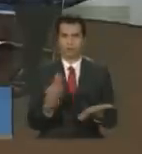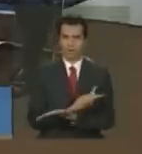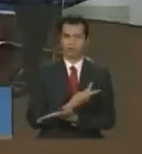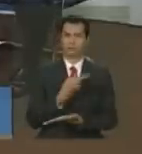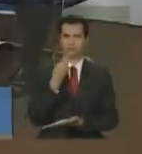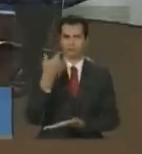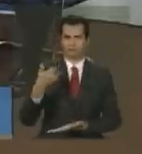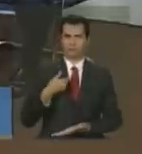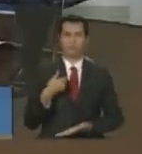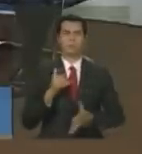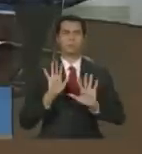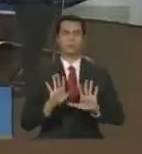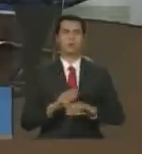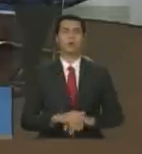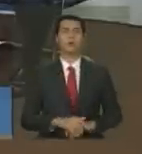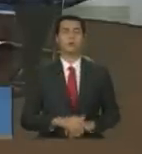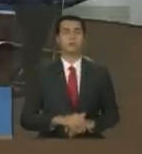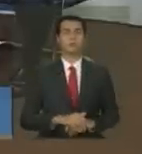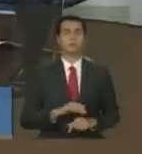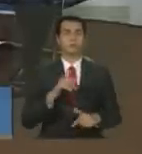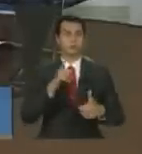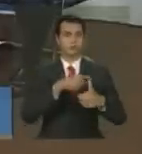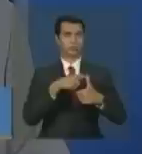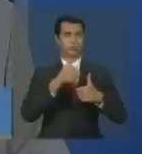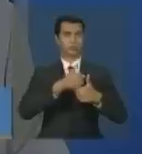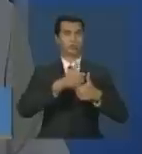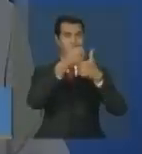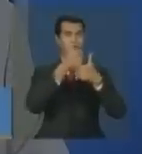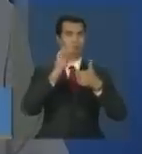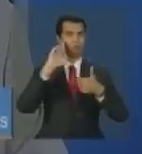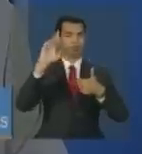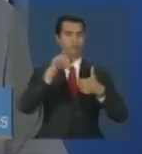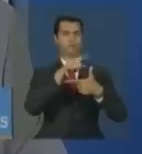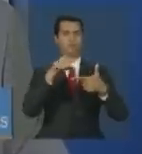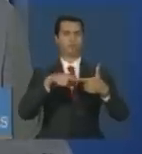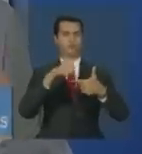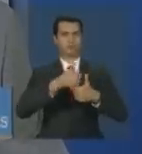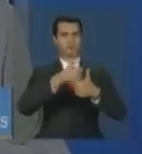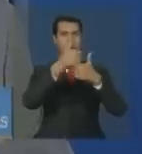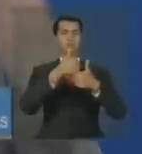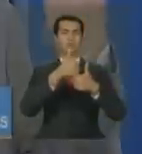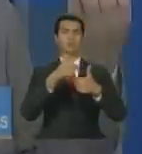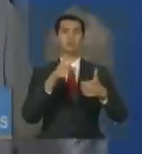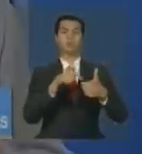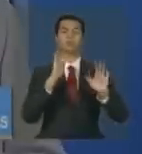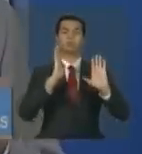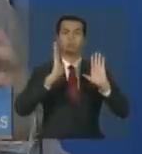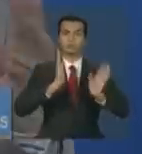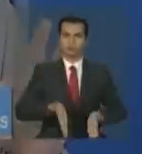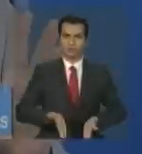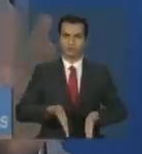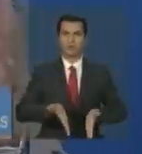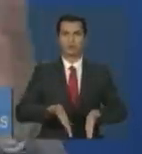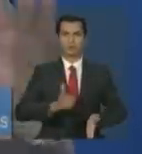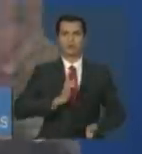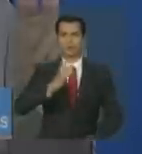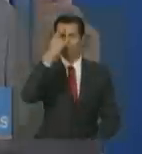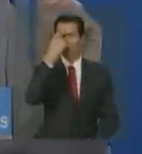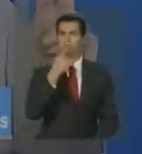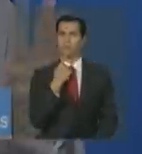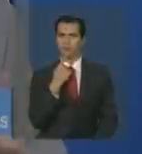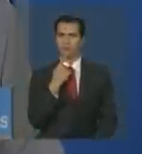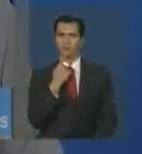o administrador titular e o adjunto, ele já tem um perfil... Um perfil, né, pré-determinado. Digamos, ele já tem um